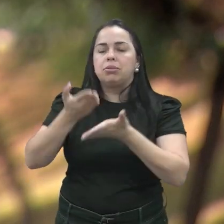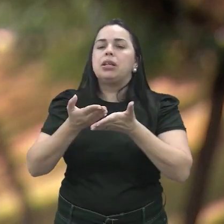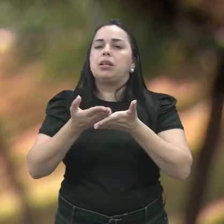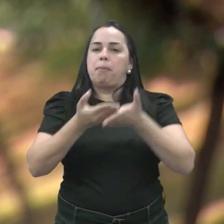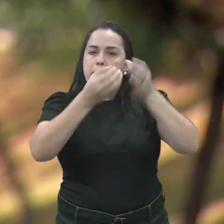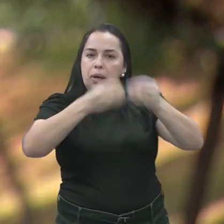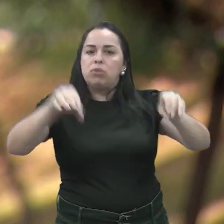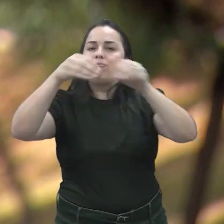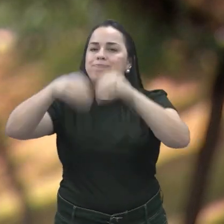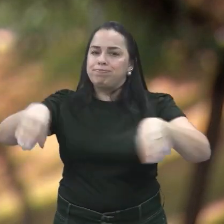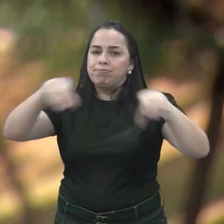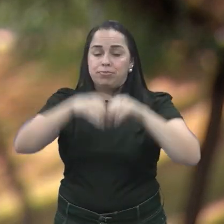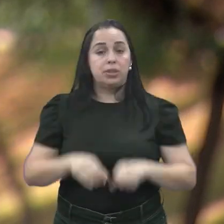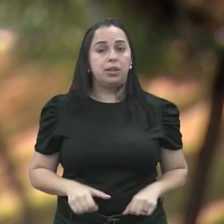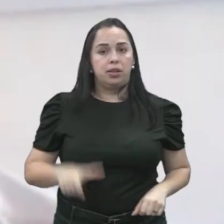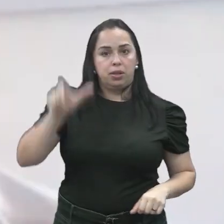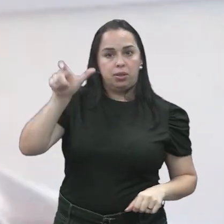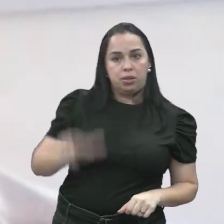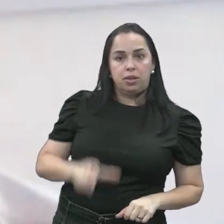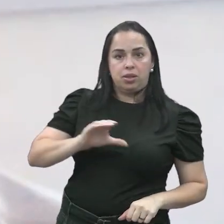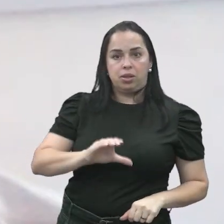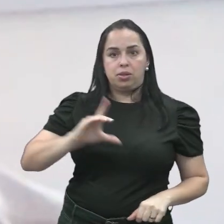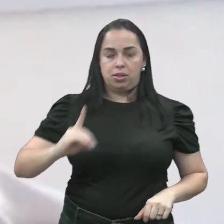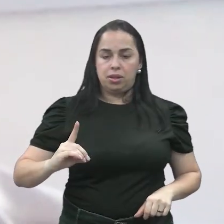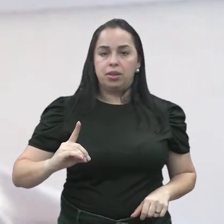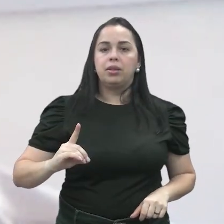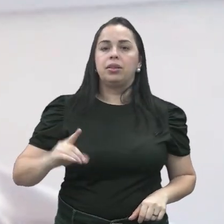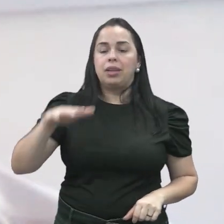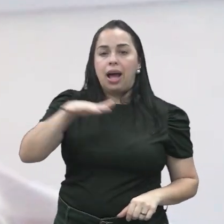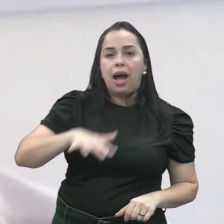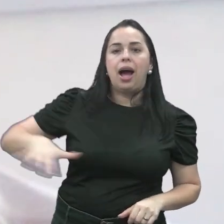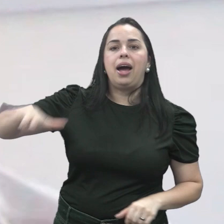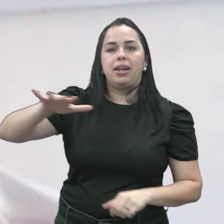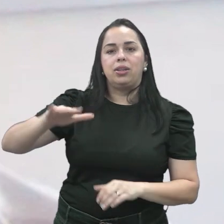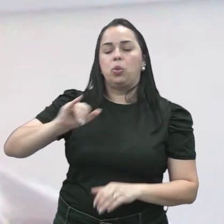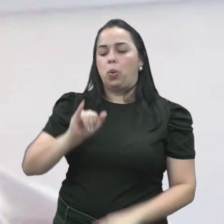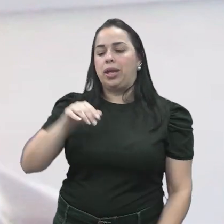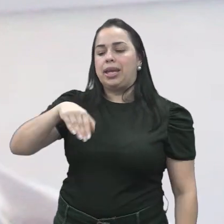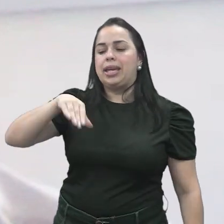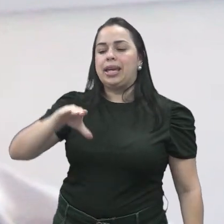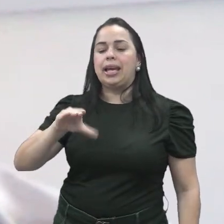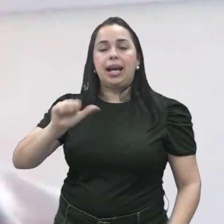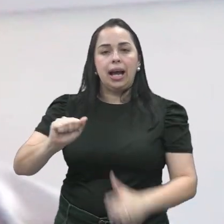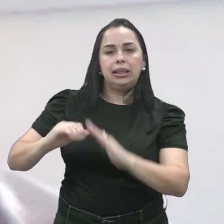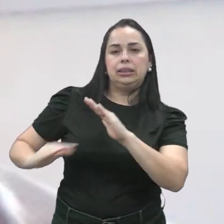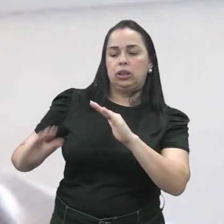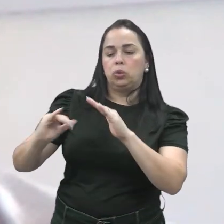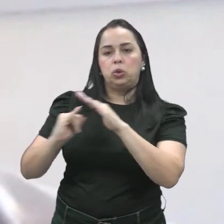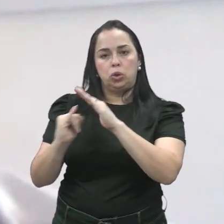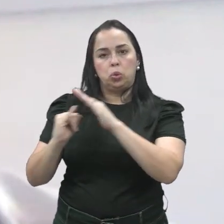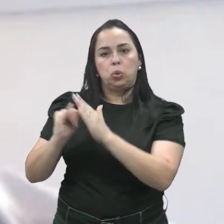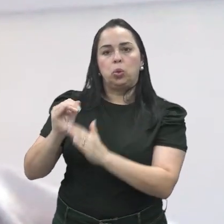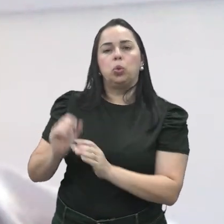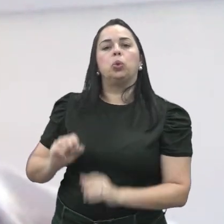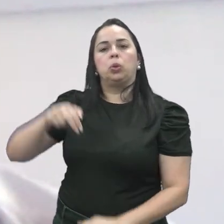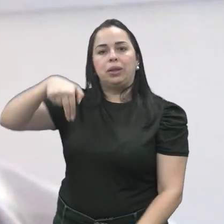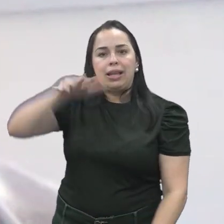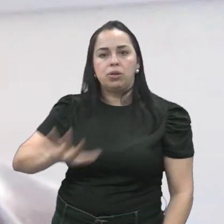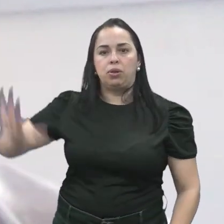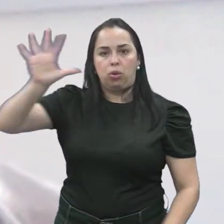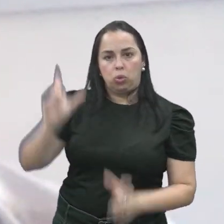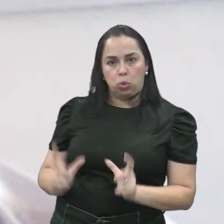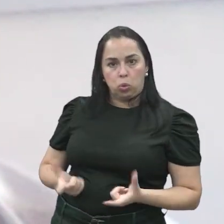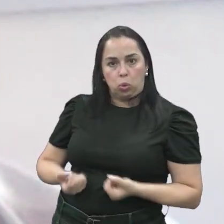tratamento dessa doença que afeta milhões de pessoas. Para o coordenador da área de assistência do INCA, o Dia Mundial do Câncer é uma oportunidade